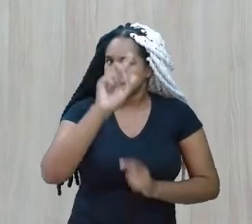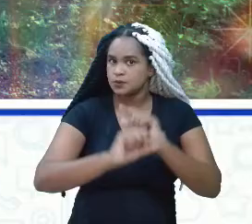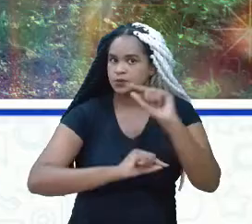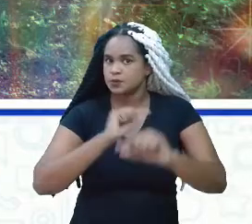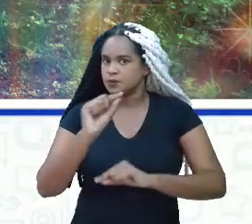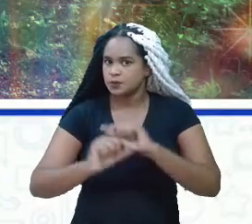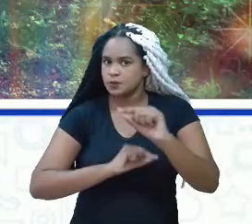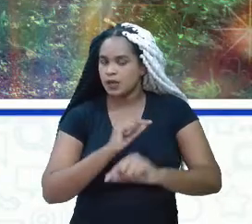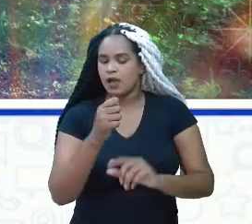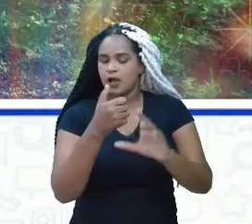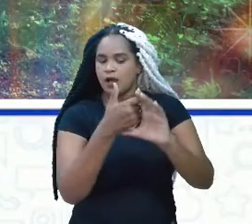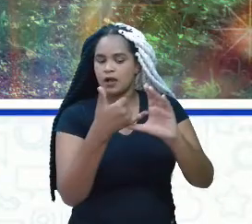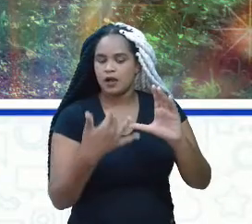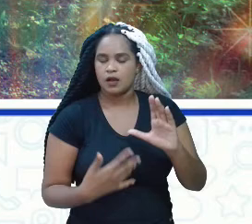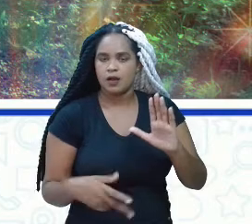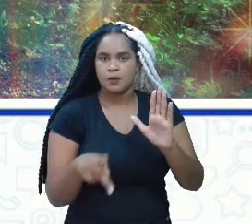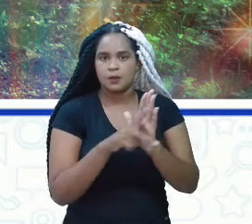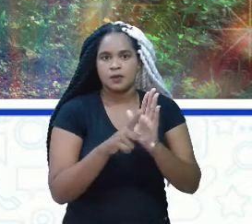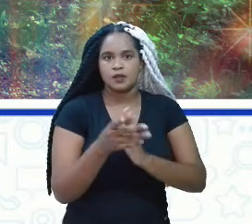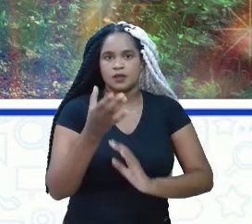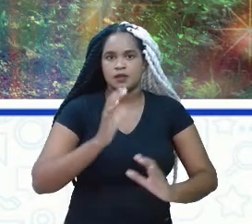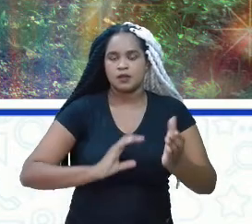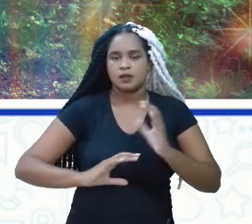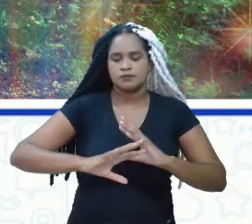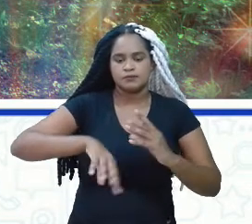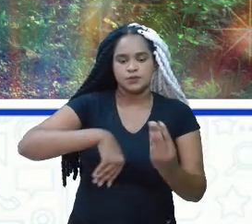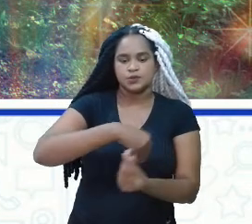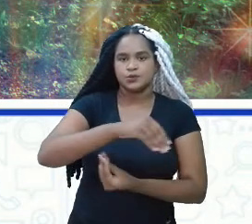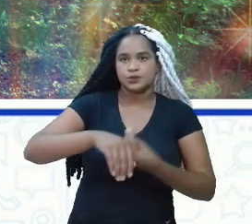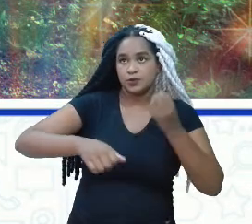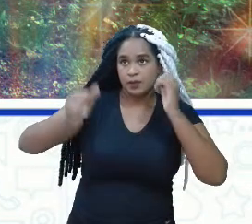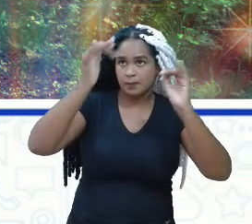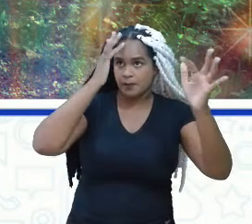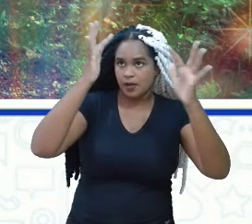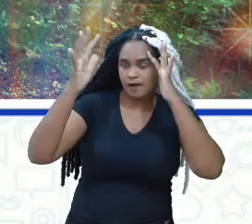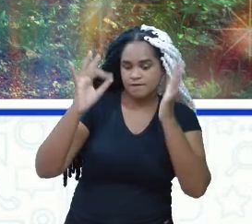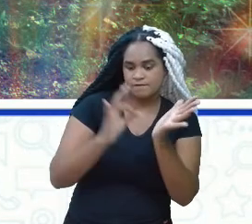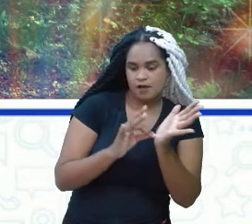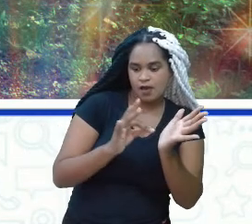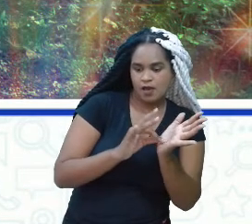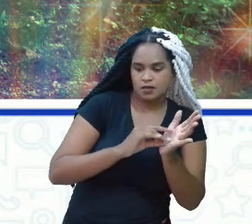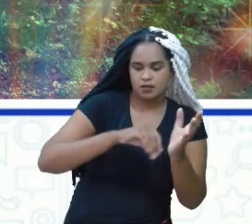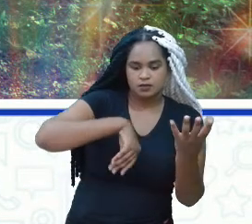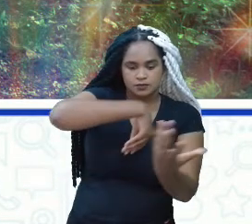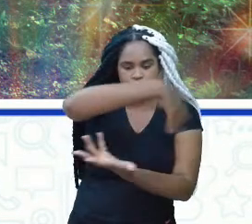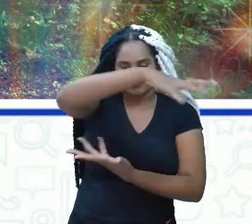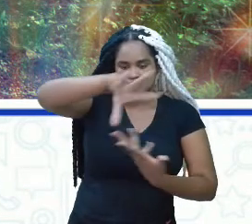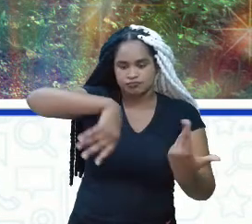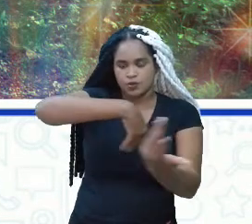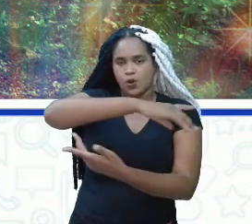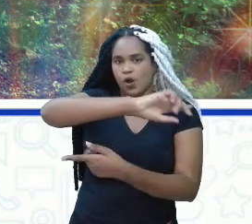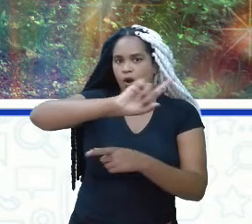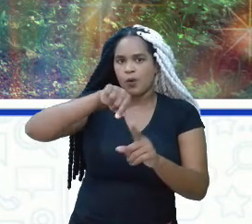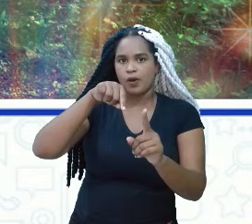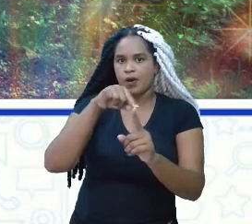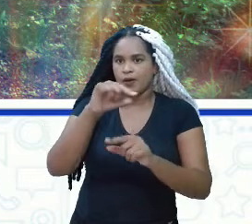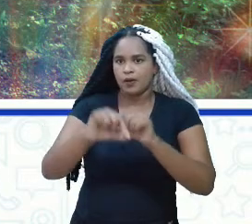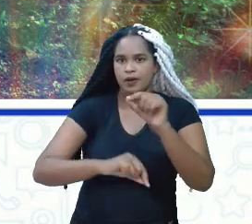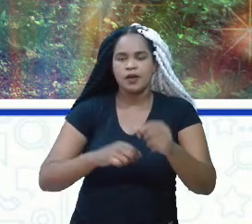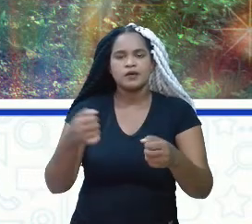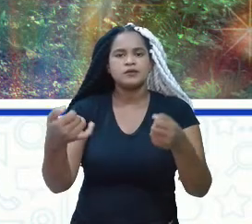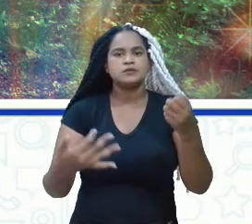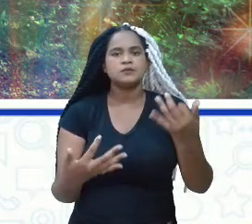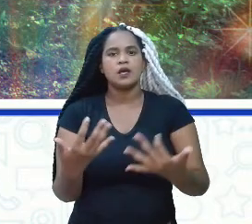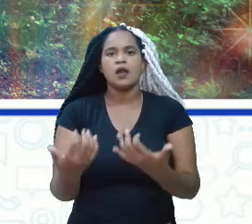características das lendas é uma mistura de fantasia, ficção e realidade com o objetivo de explicar